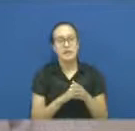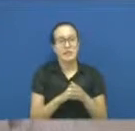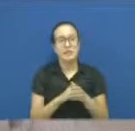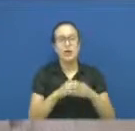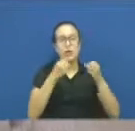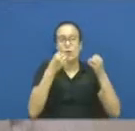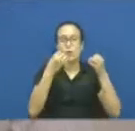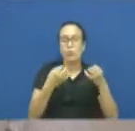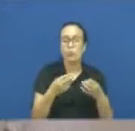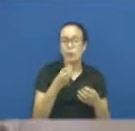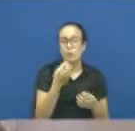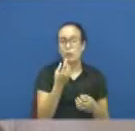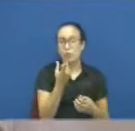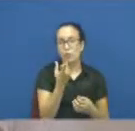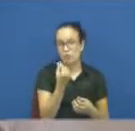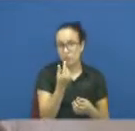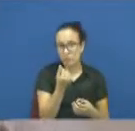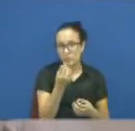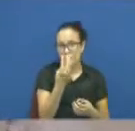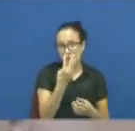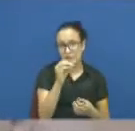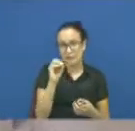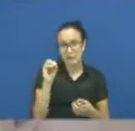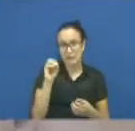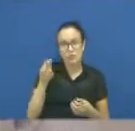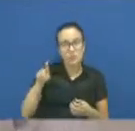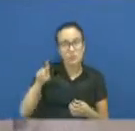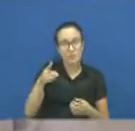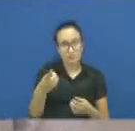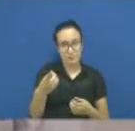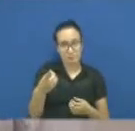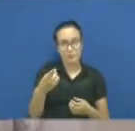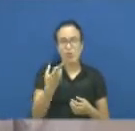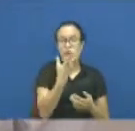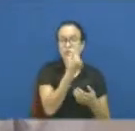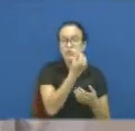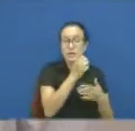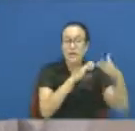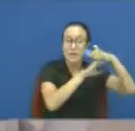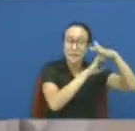mil é um dinheiro vindo desse